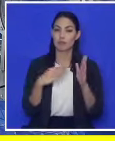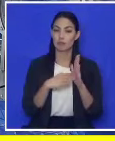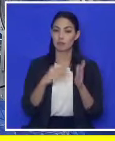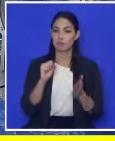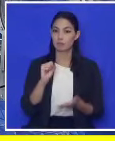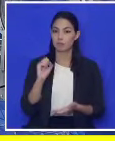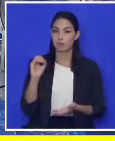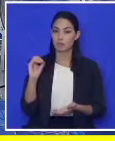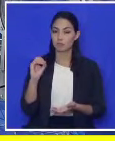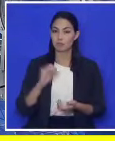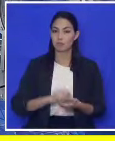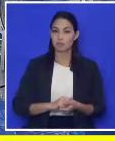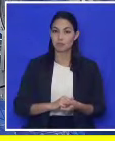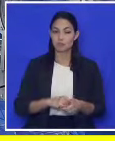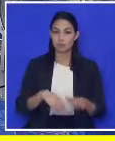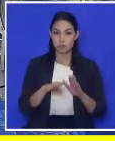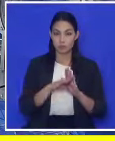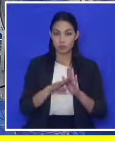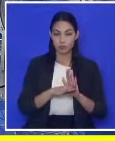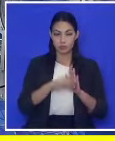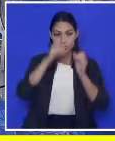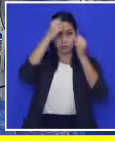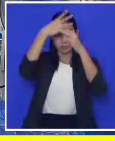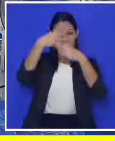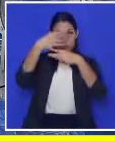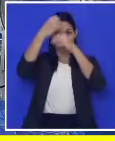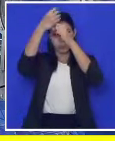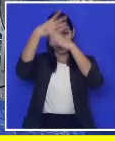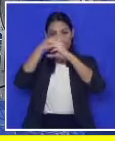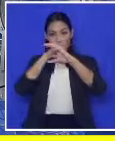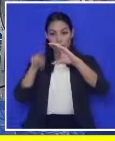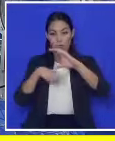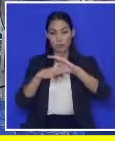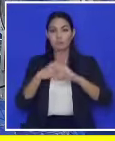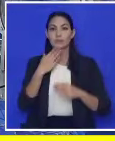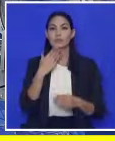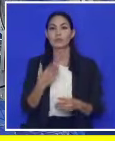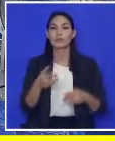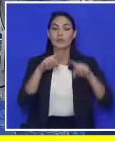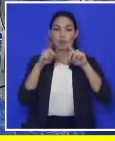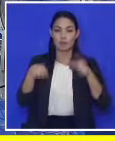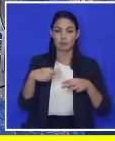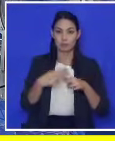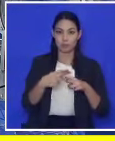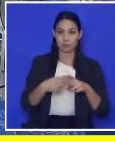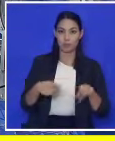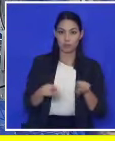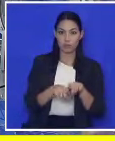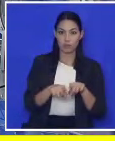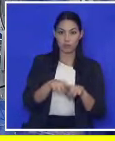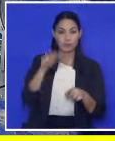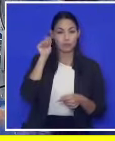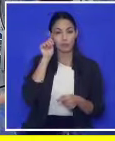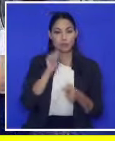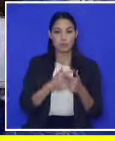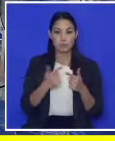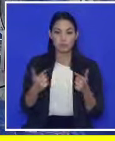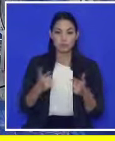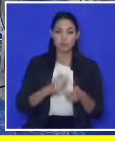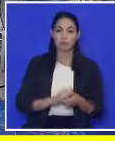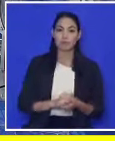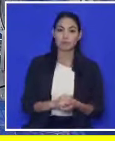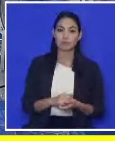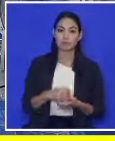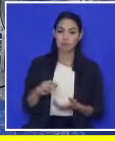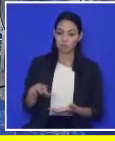a 80. Para o procedimento de reabastecimento do globo, convido a Graziela, nossa colega da caixa, a Letícia, nossa garota da sorte,